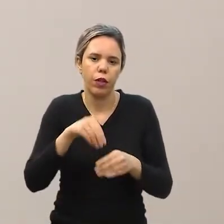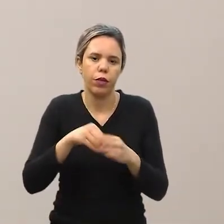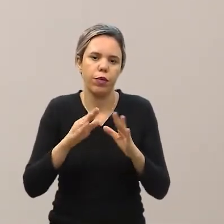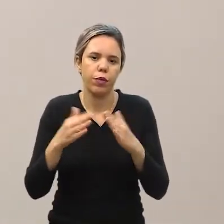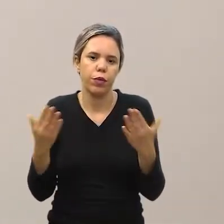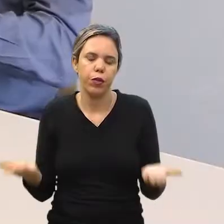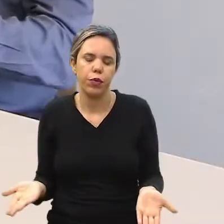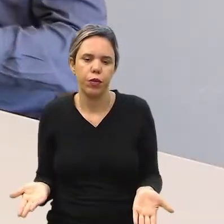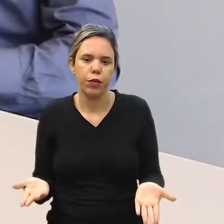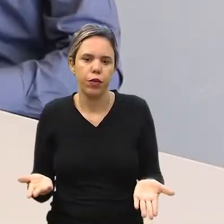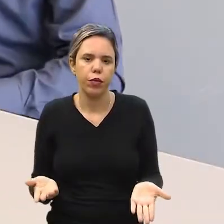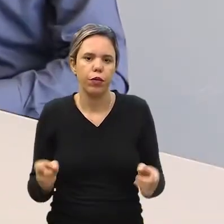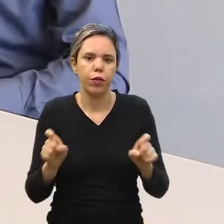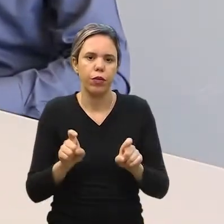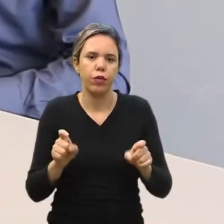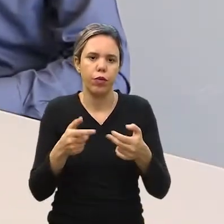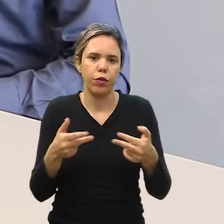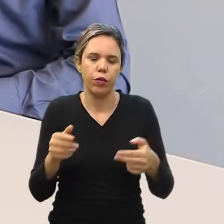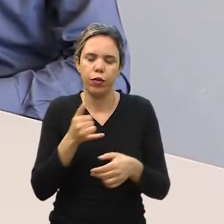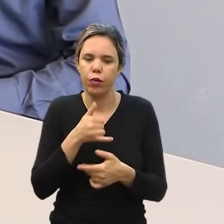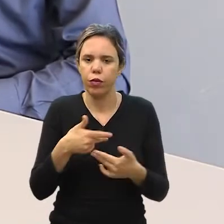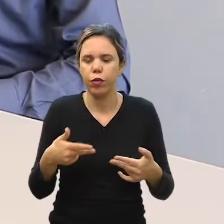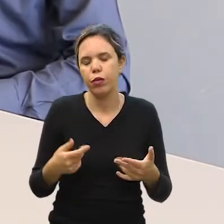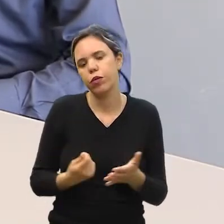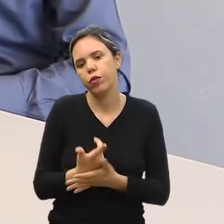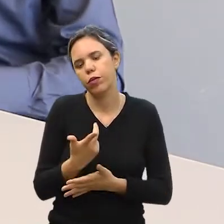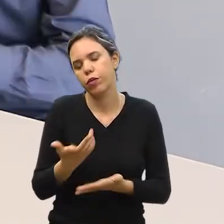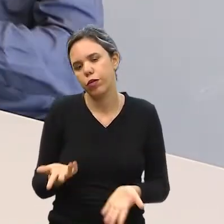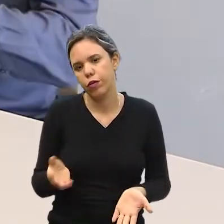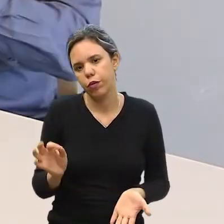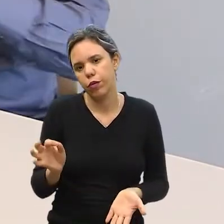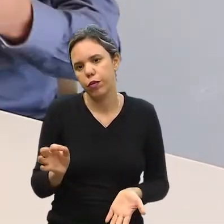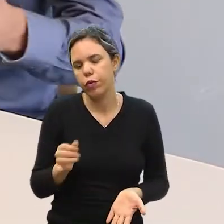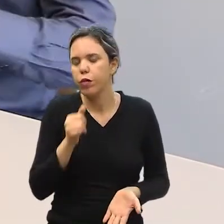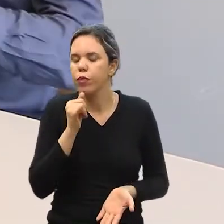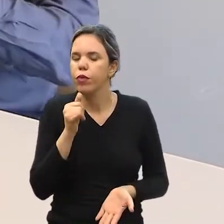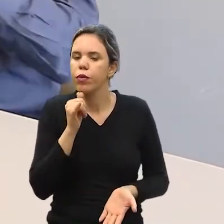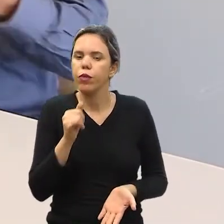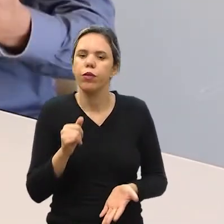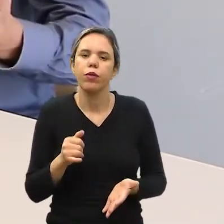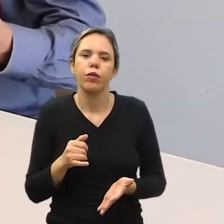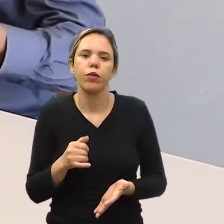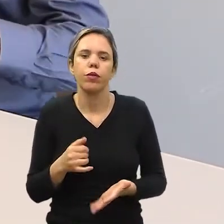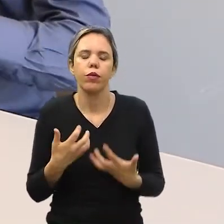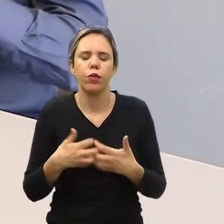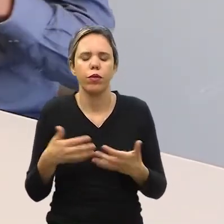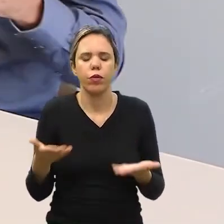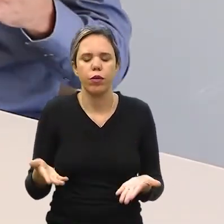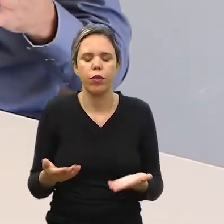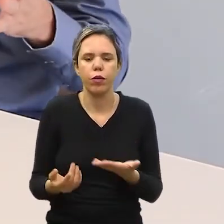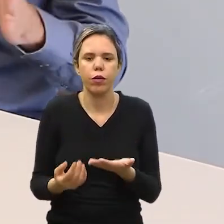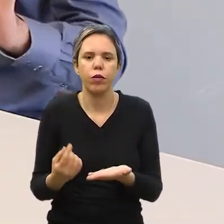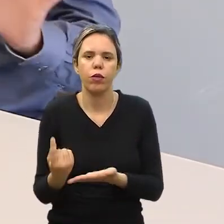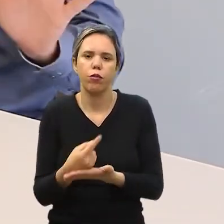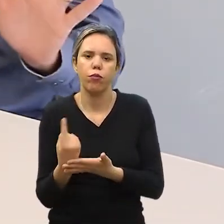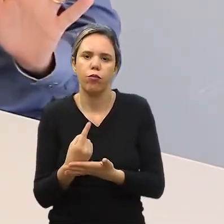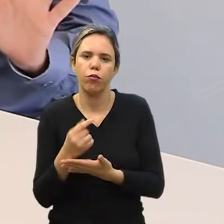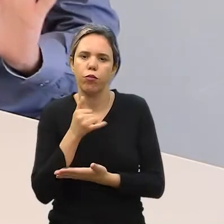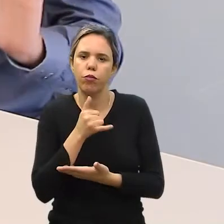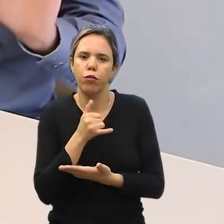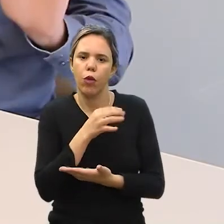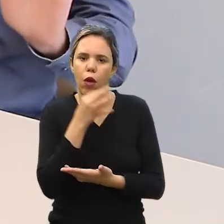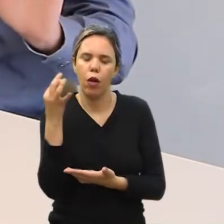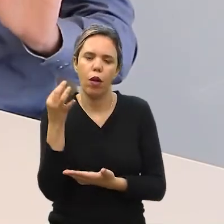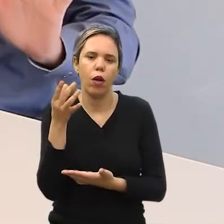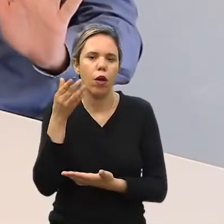de casa. Ou um aparelho eletrônico, né? Um aparelho eletrônico, exatamente. Estou pensando aqui na fritadeira elétrica, que foi